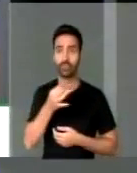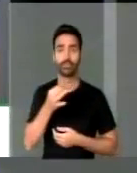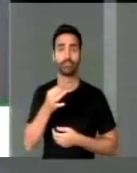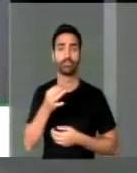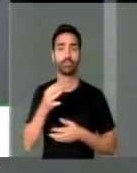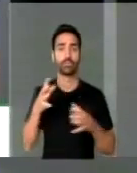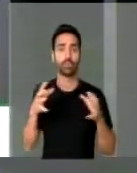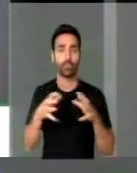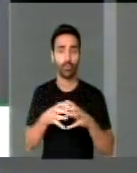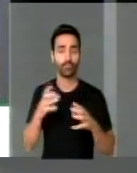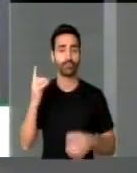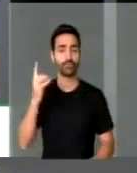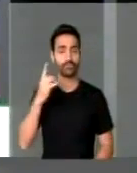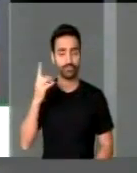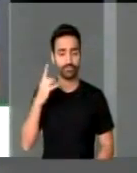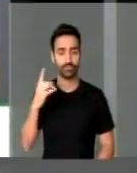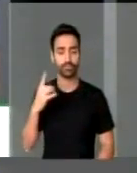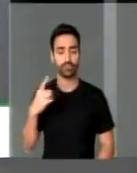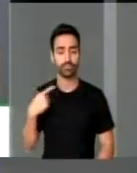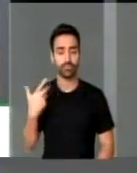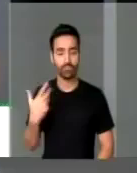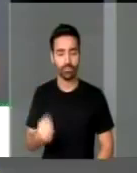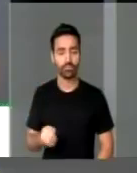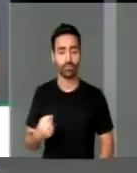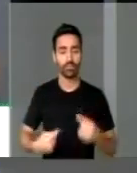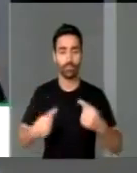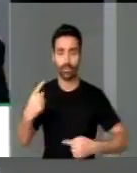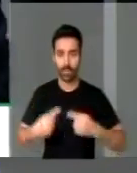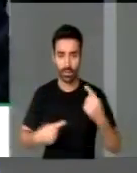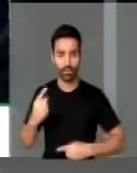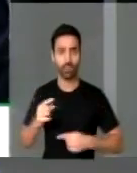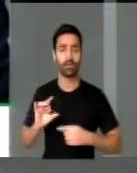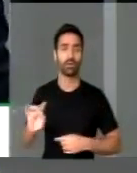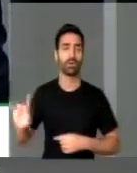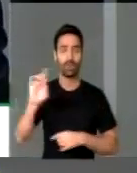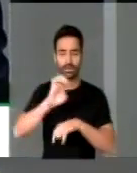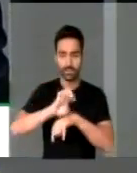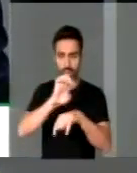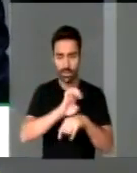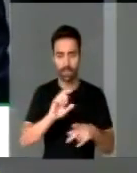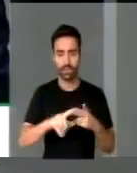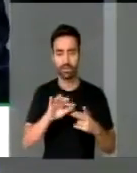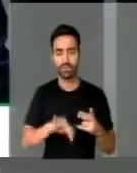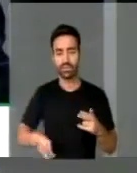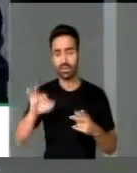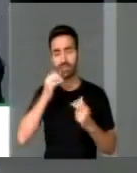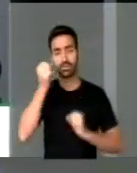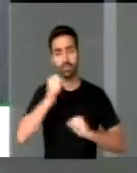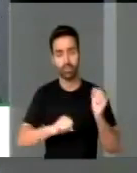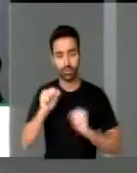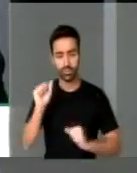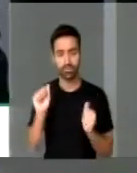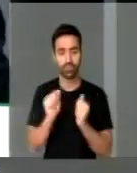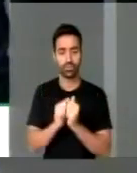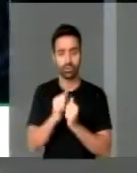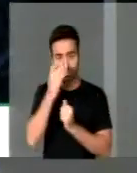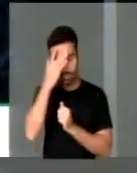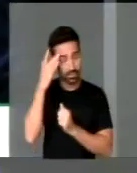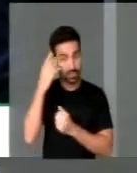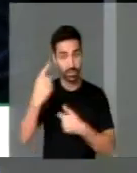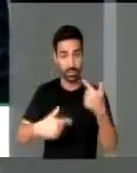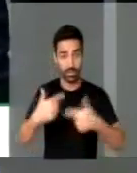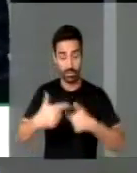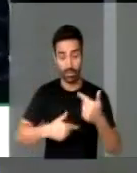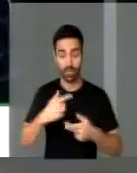frentes parlamentares, nós vamos levar esse debate aos estados, às federações de indústrias, junto com os trabalhadores, com as